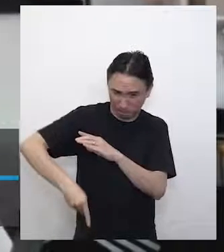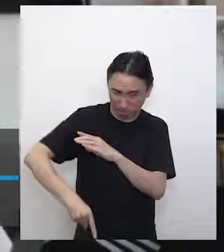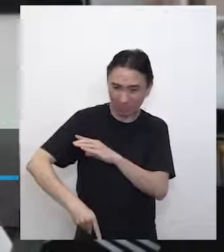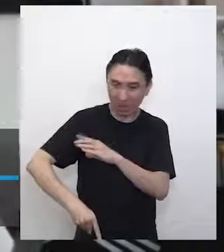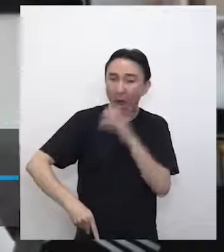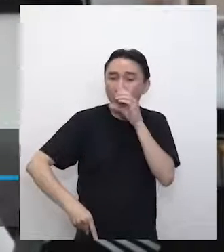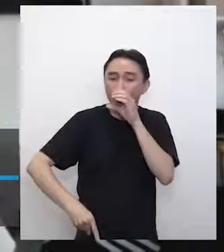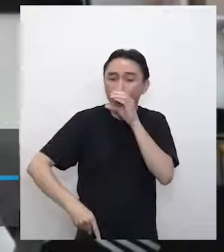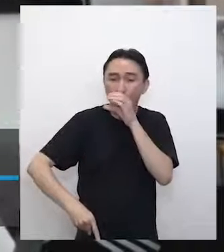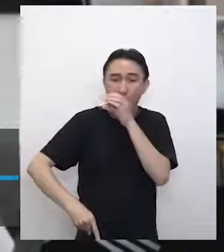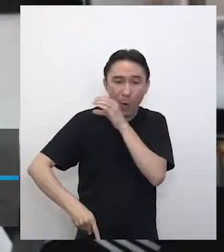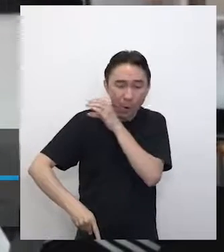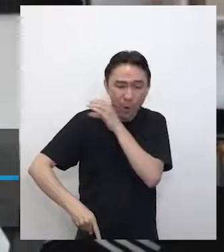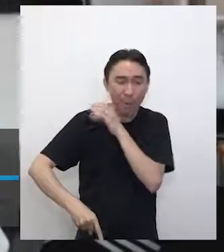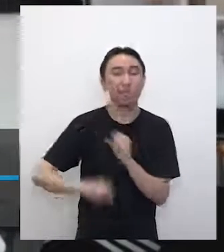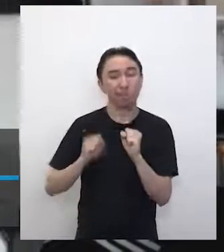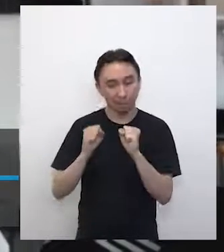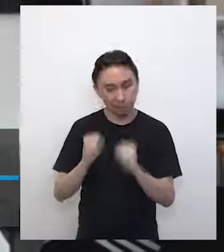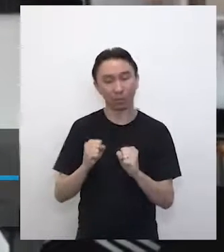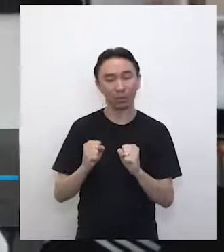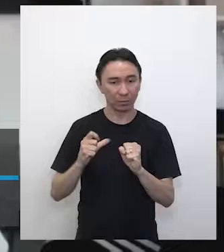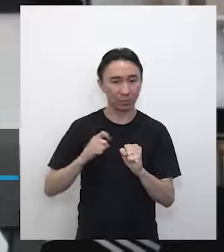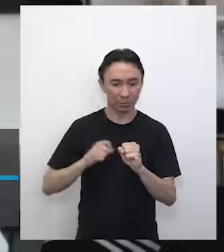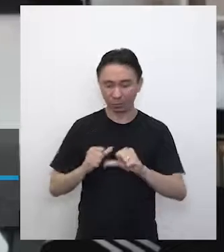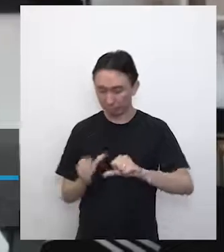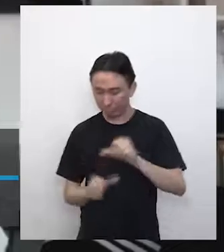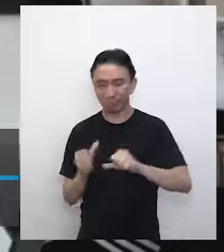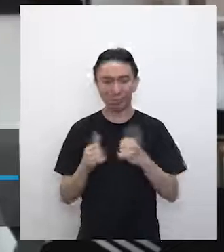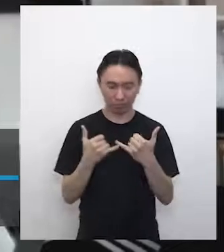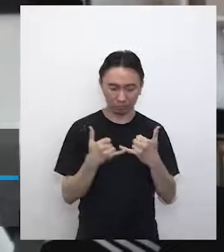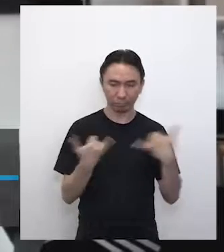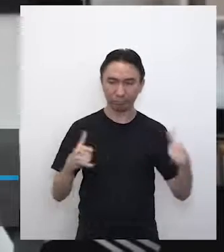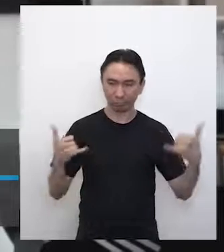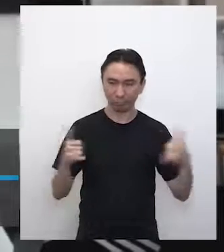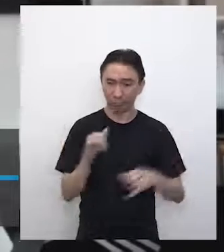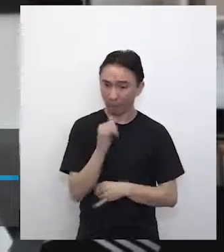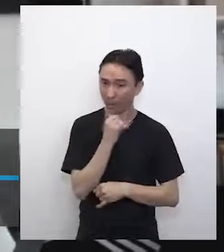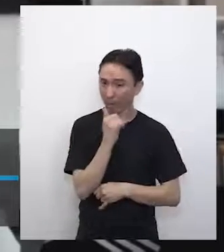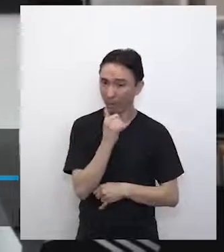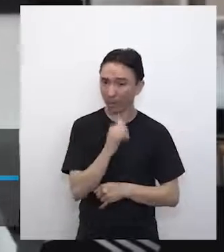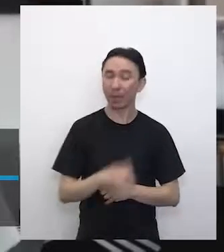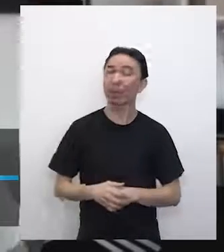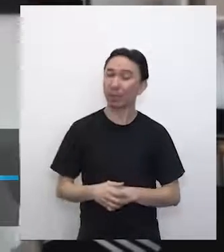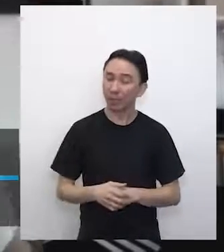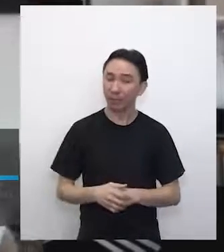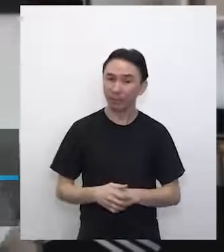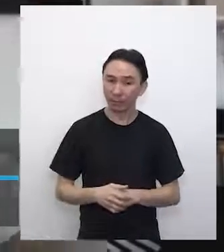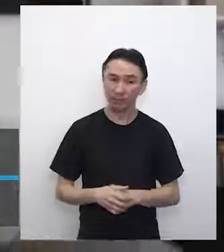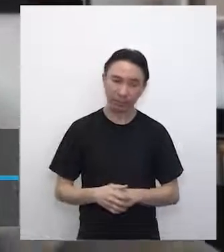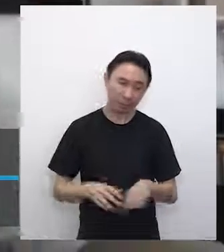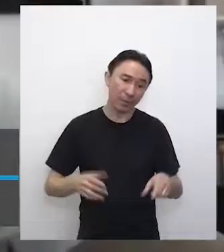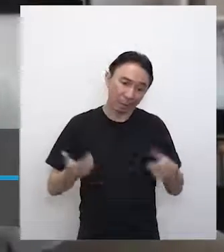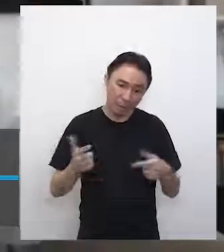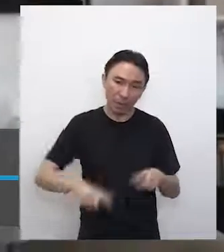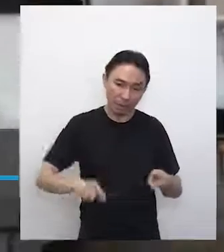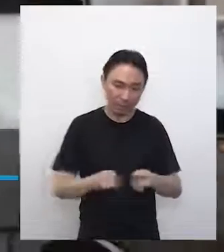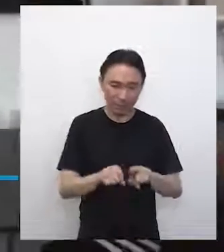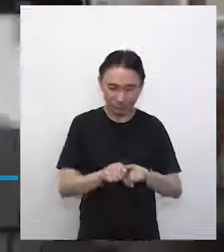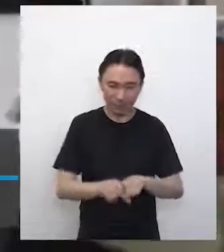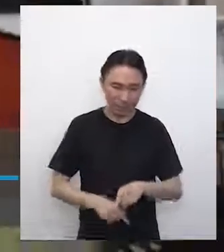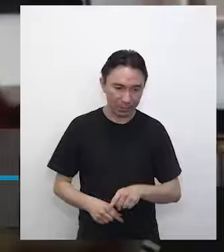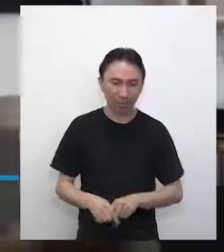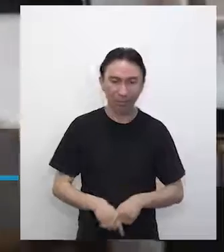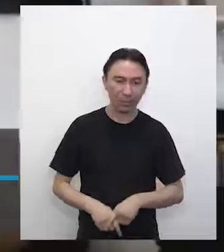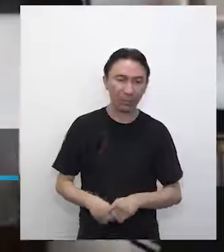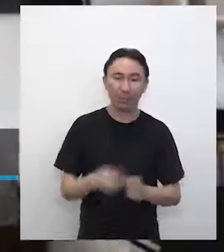acaba sendo um meio de energia. Tem também a energia solar. Vocês vão ver, uma